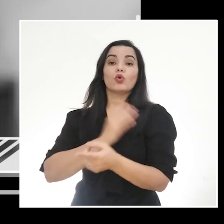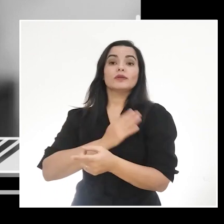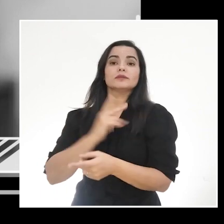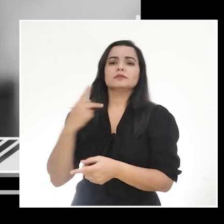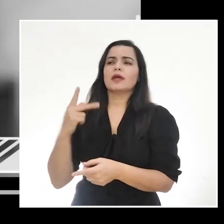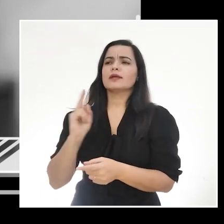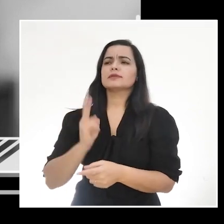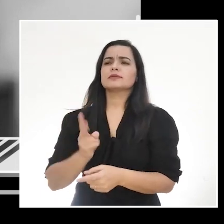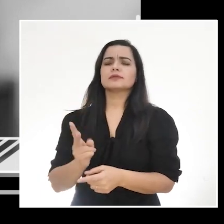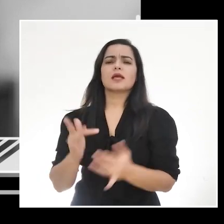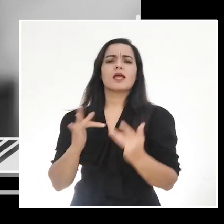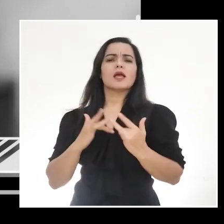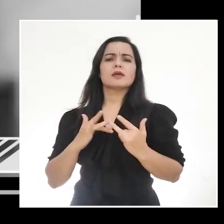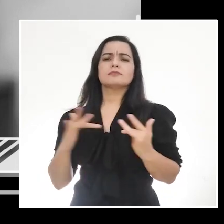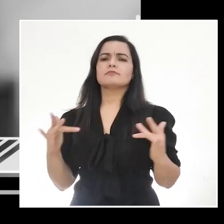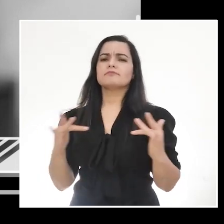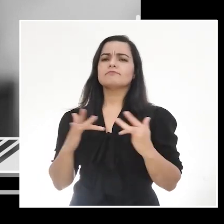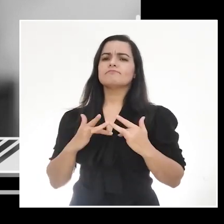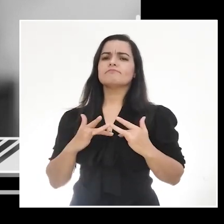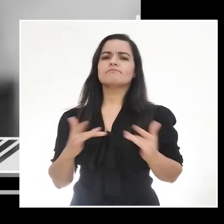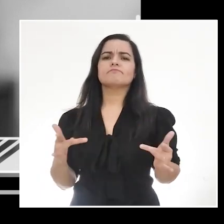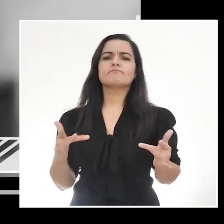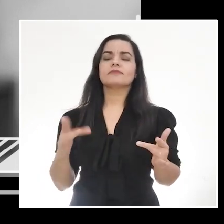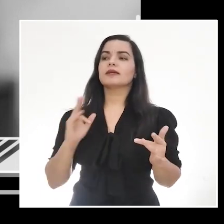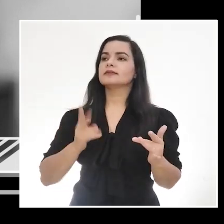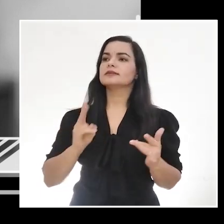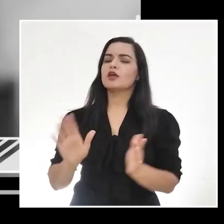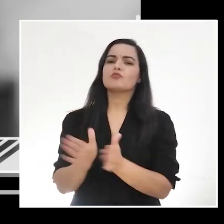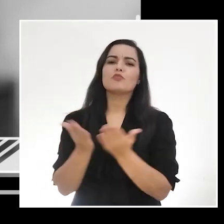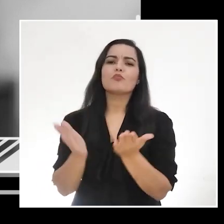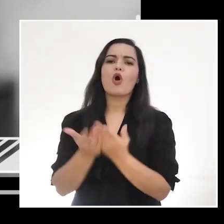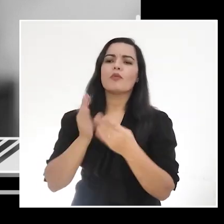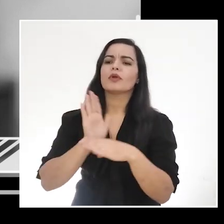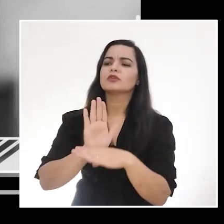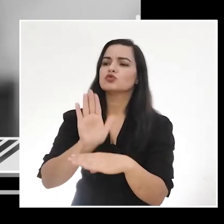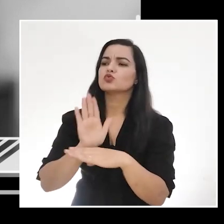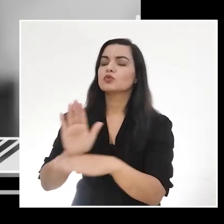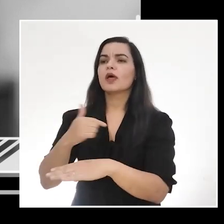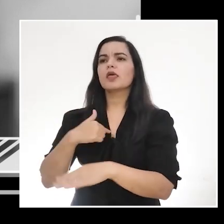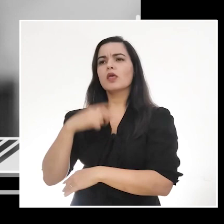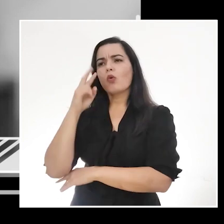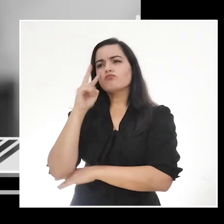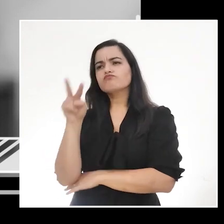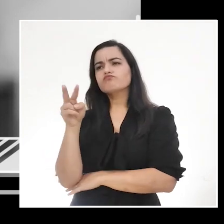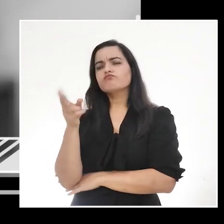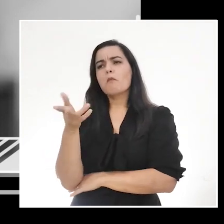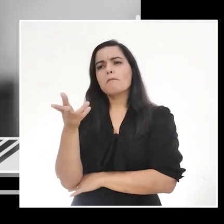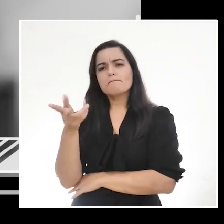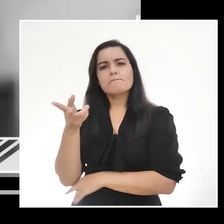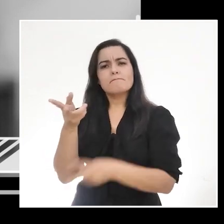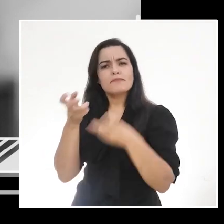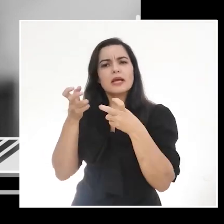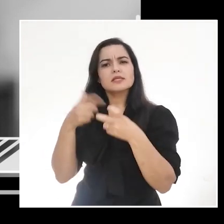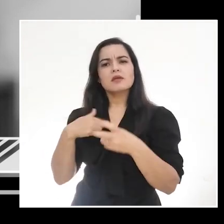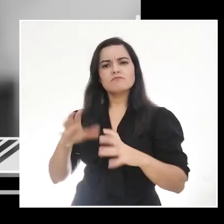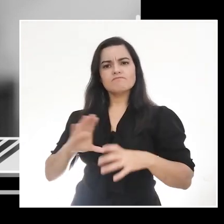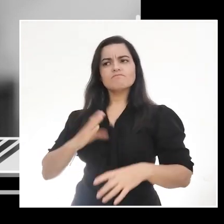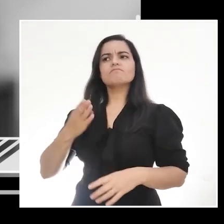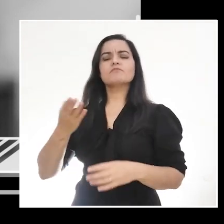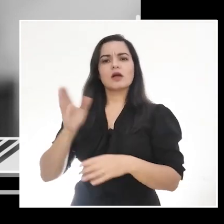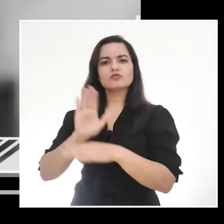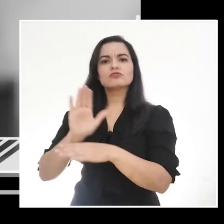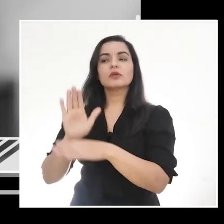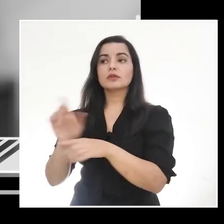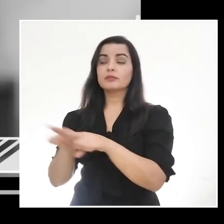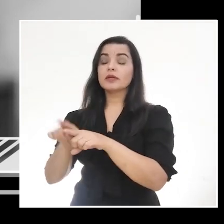foi uma influência muito grande, porque ela sempre teve um coração muito misericordioso e em especial voltado aos